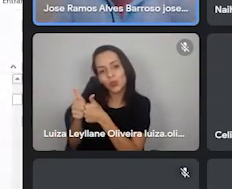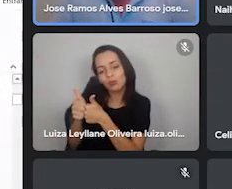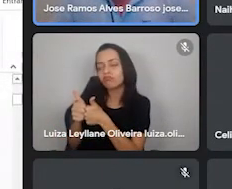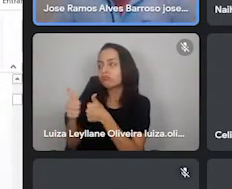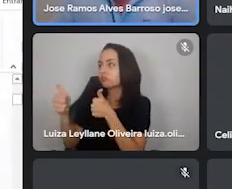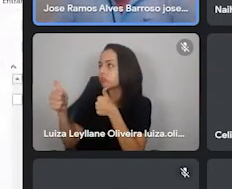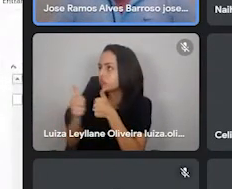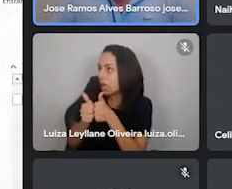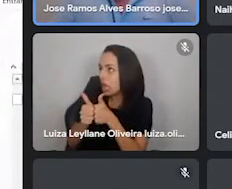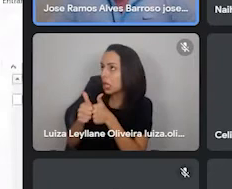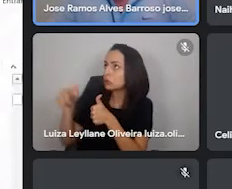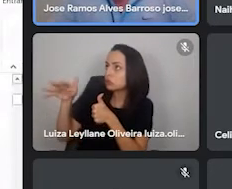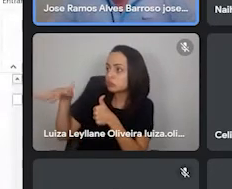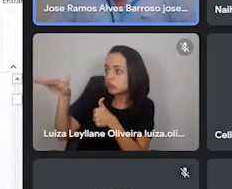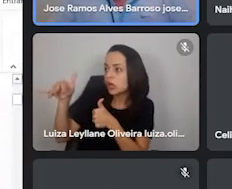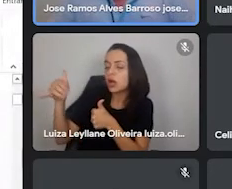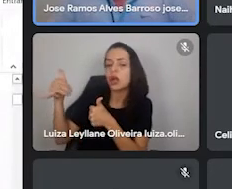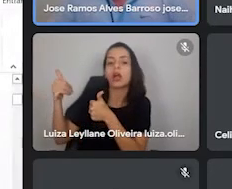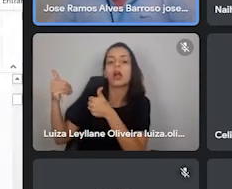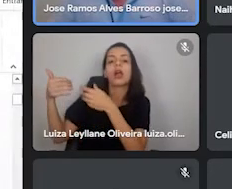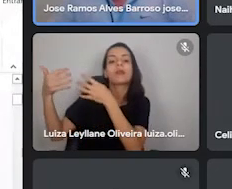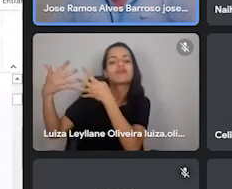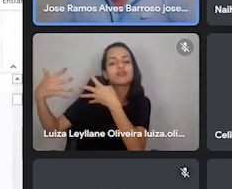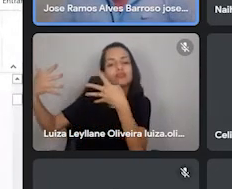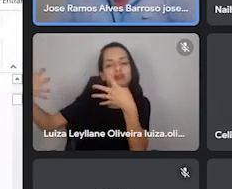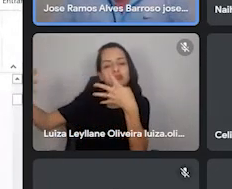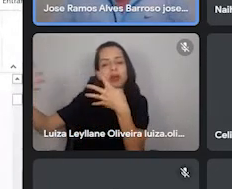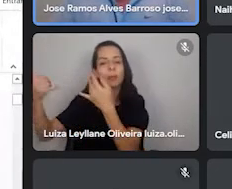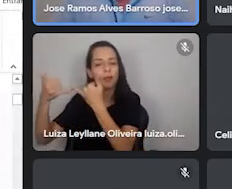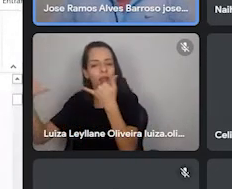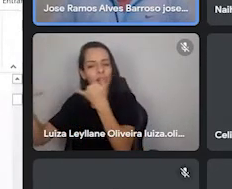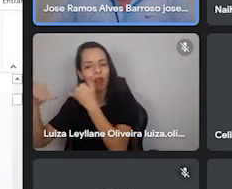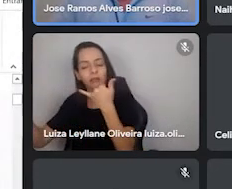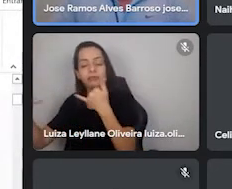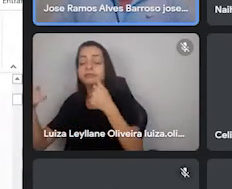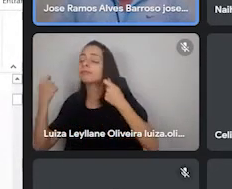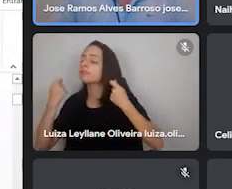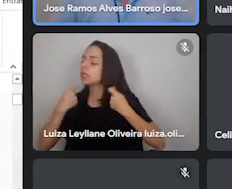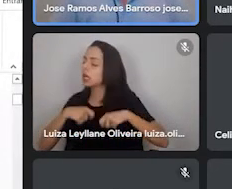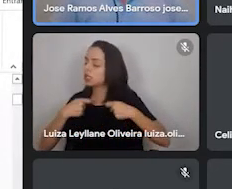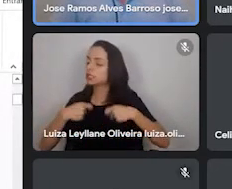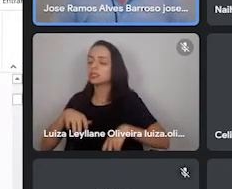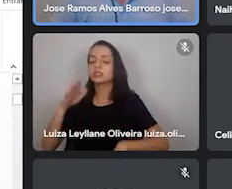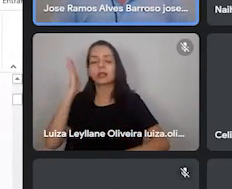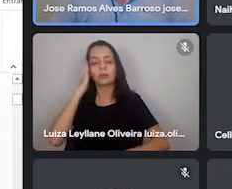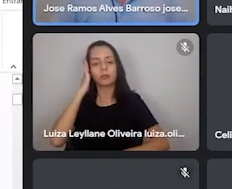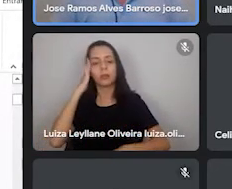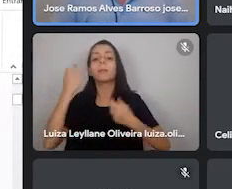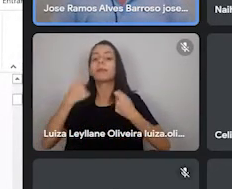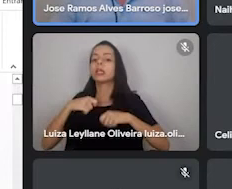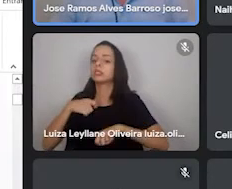à rede elétrica, ele tem que ter um treinamento